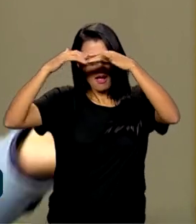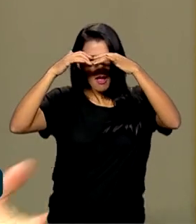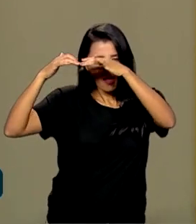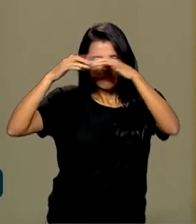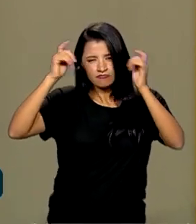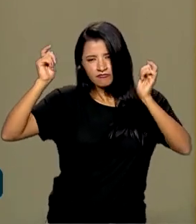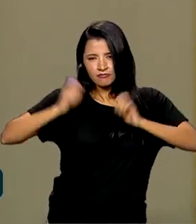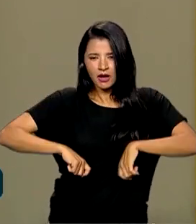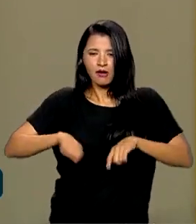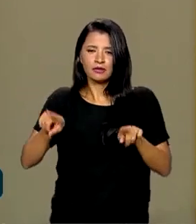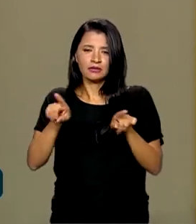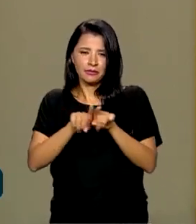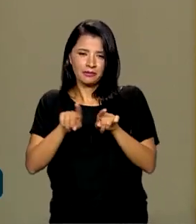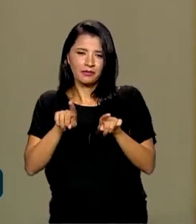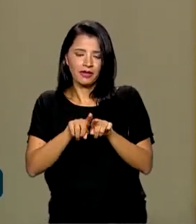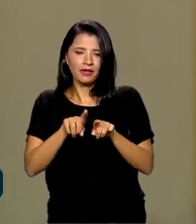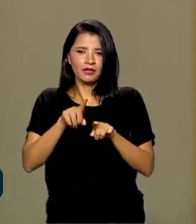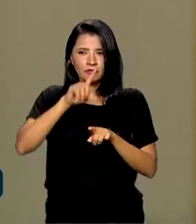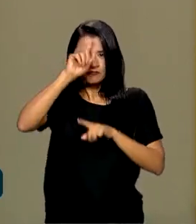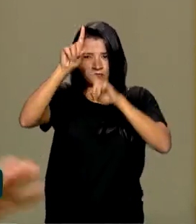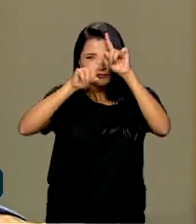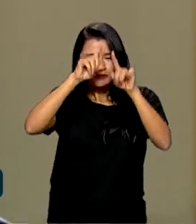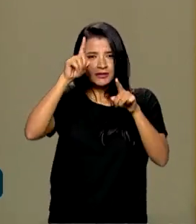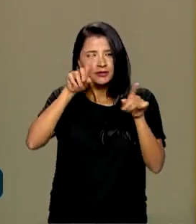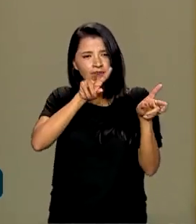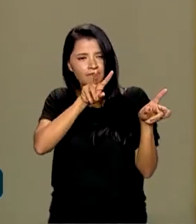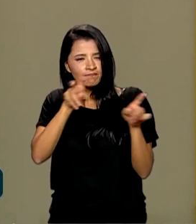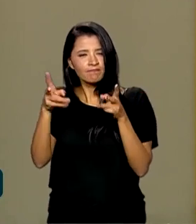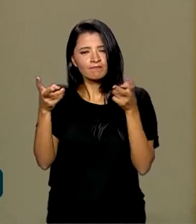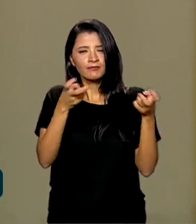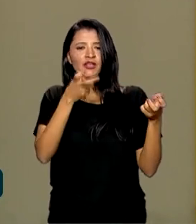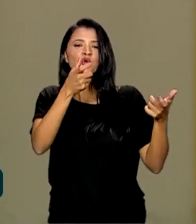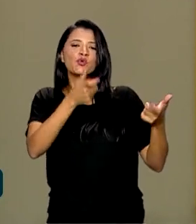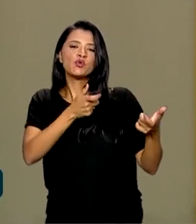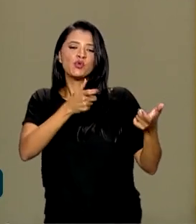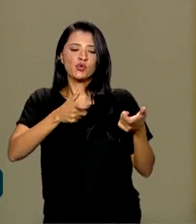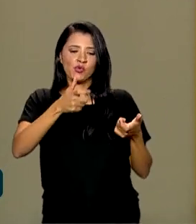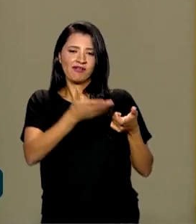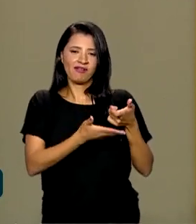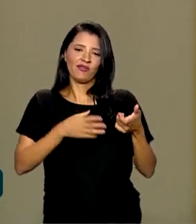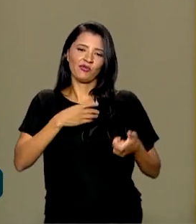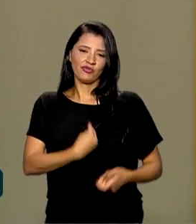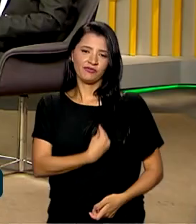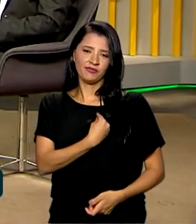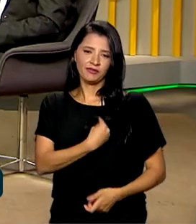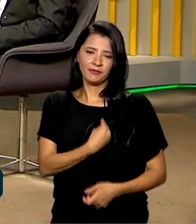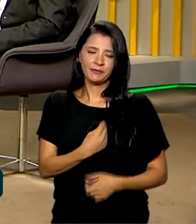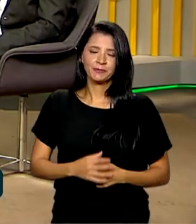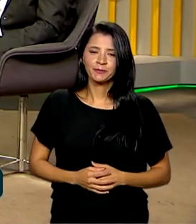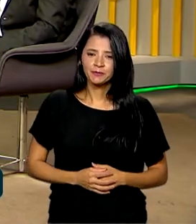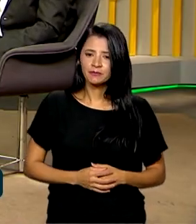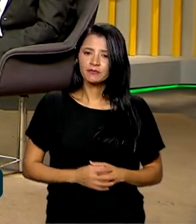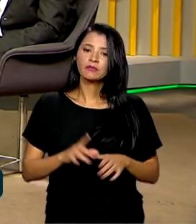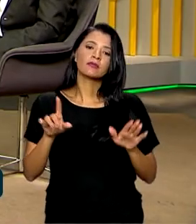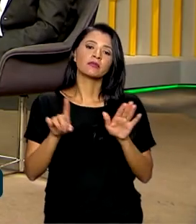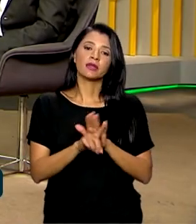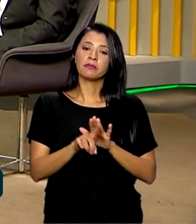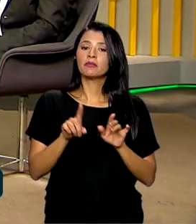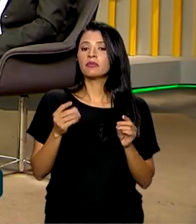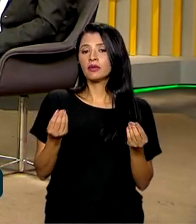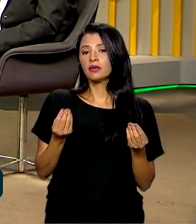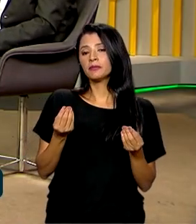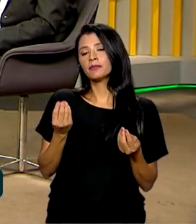capacidade, inclusive, de reinventar o mundo a partir do lugar onde está inserido. Agora, uma questão bem prática,